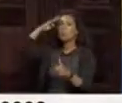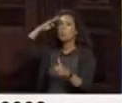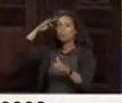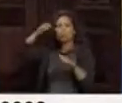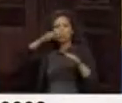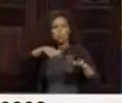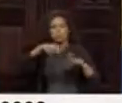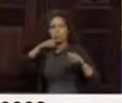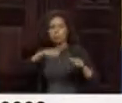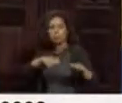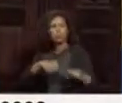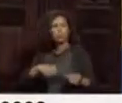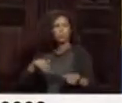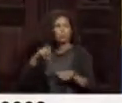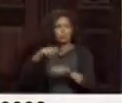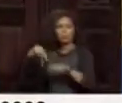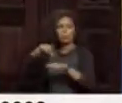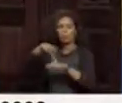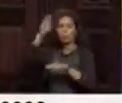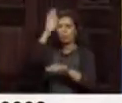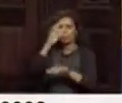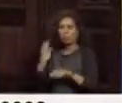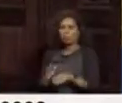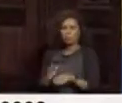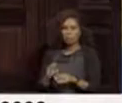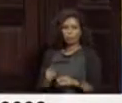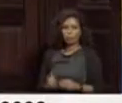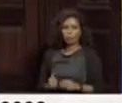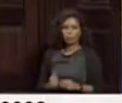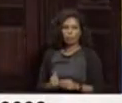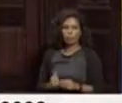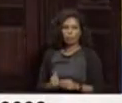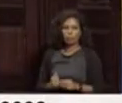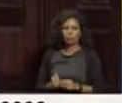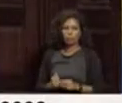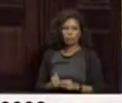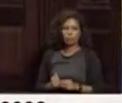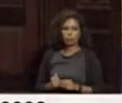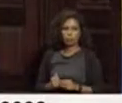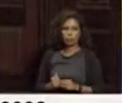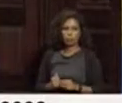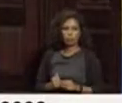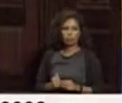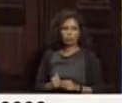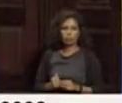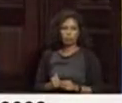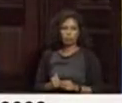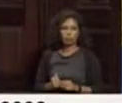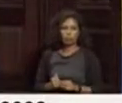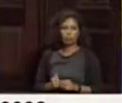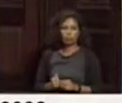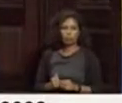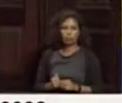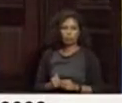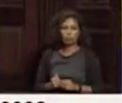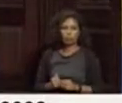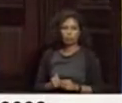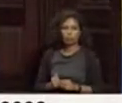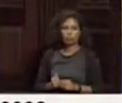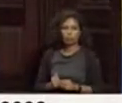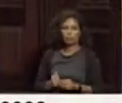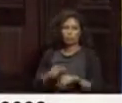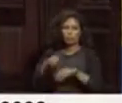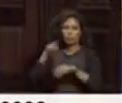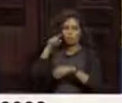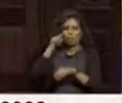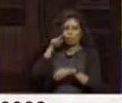sabe perfeitamente... Conclua, deputado. Vou só concluir. A gente sabe perfeitamente que o tempo daqui até